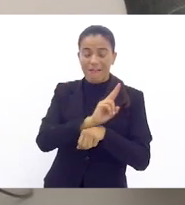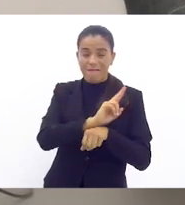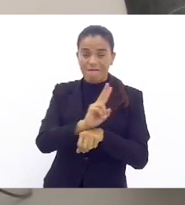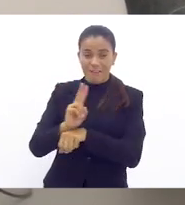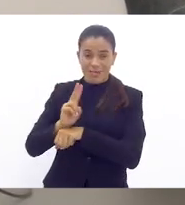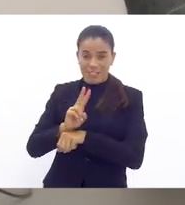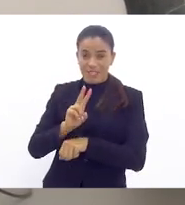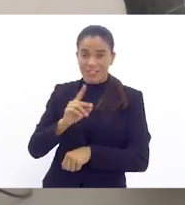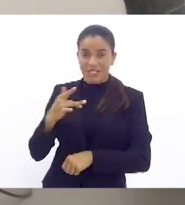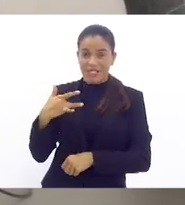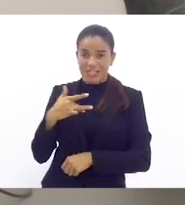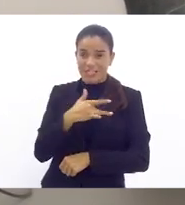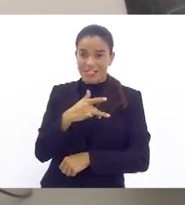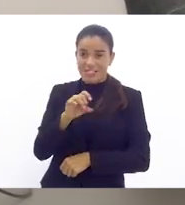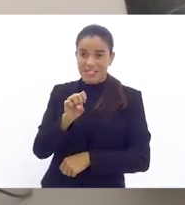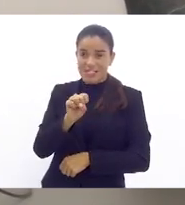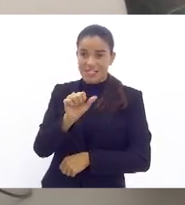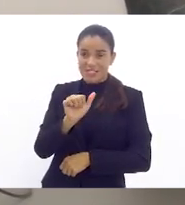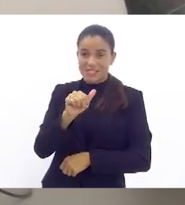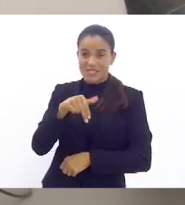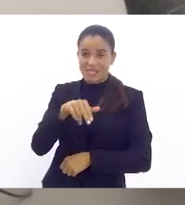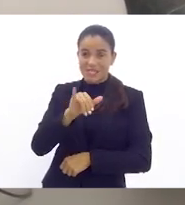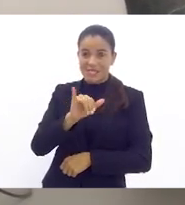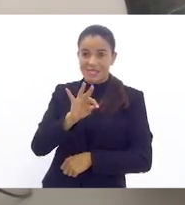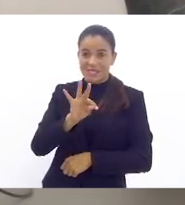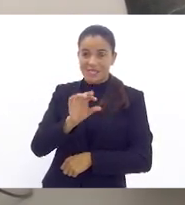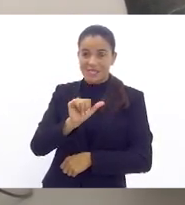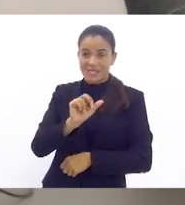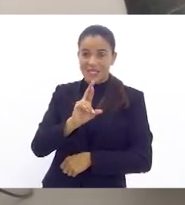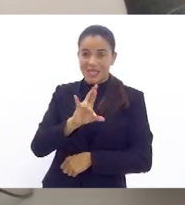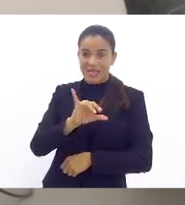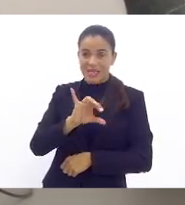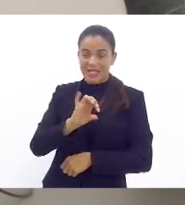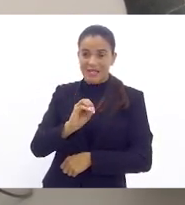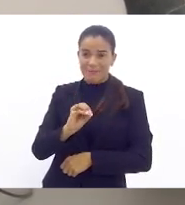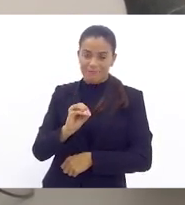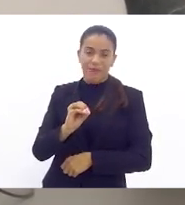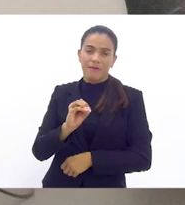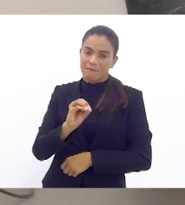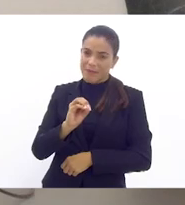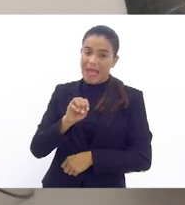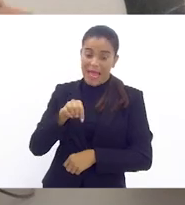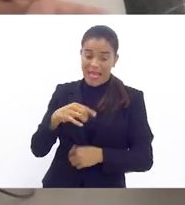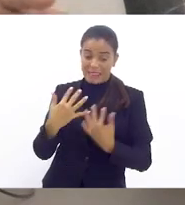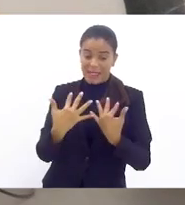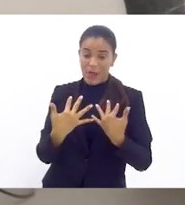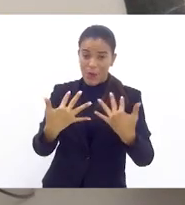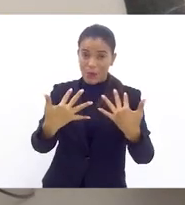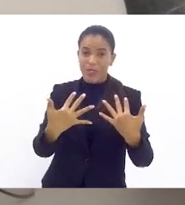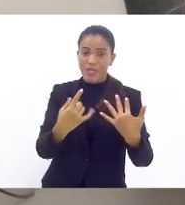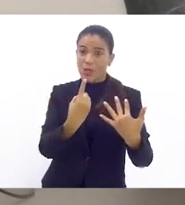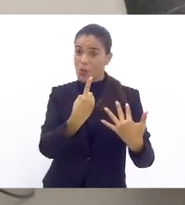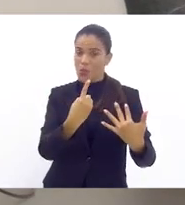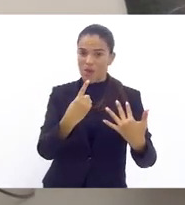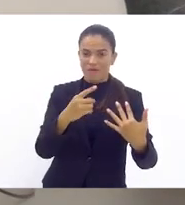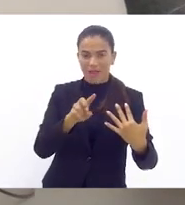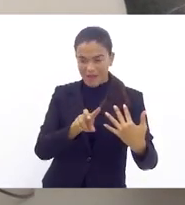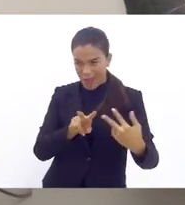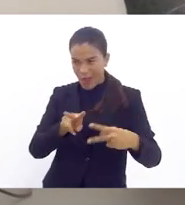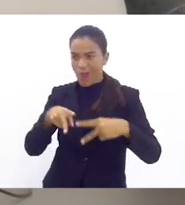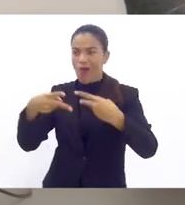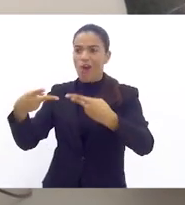é? Com certeza, esta audiência vai ter um outro desdobramento, onde teremos, por